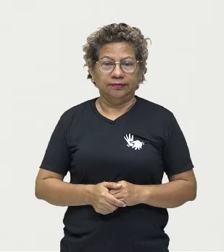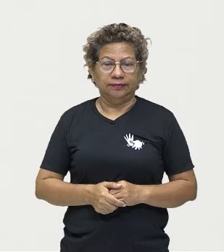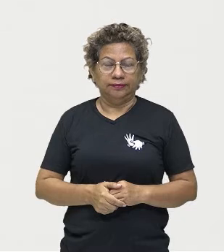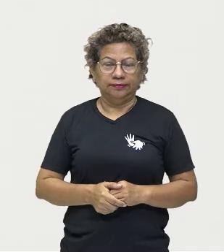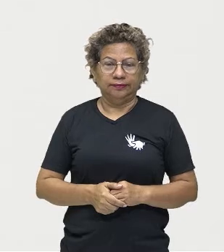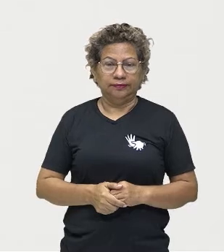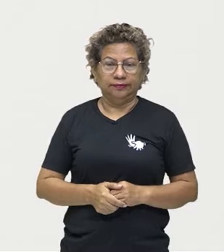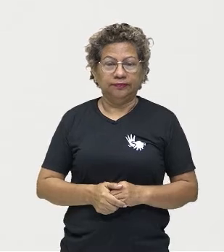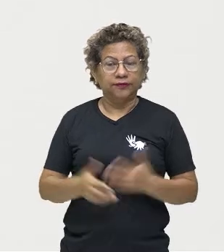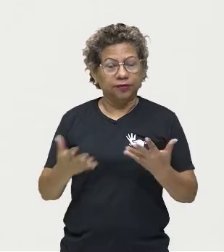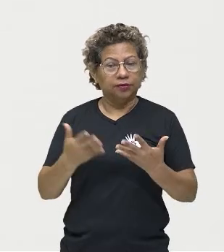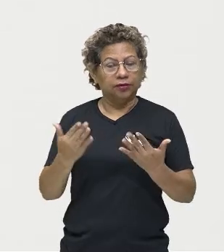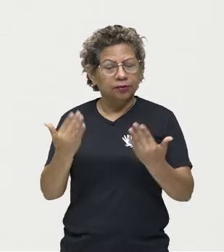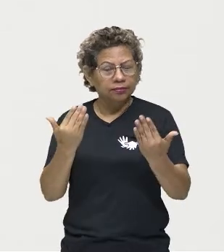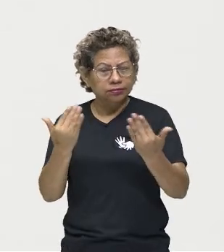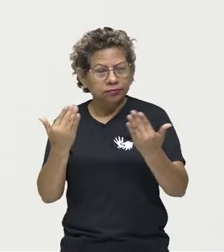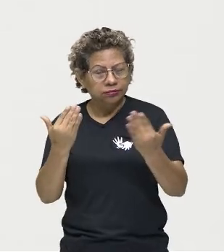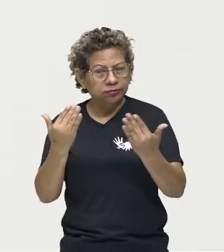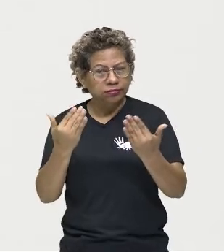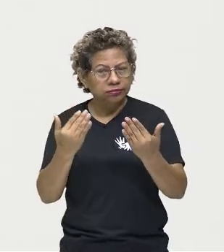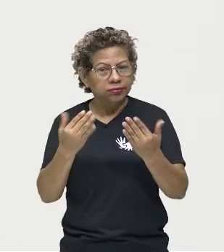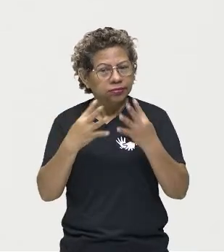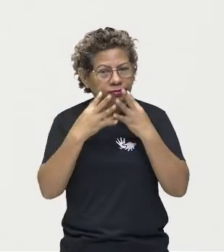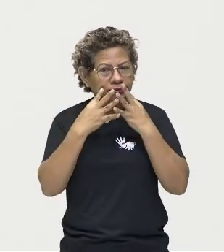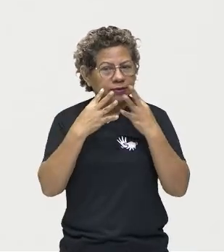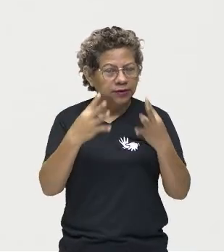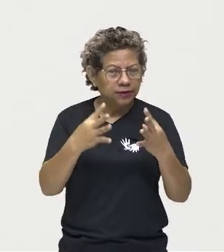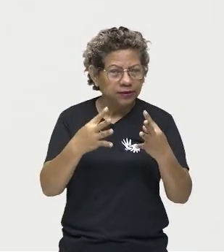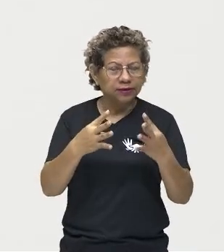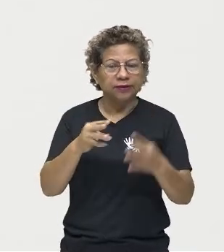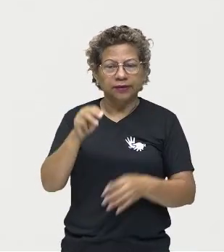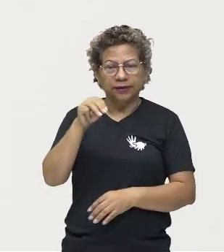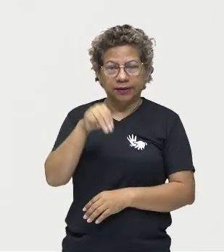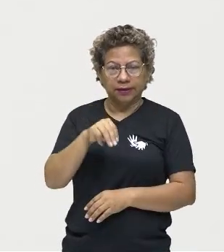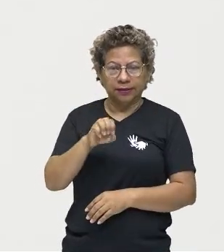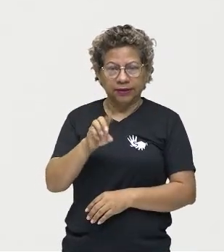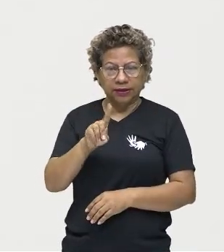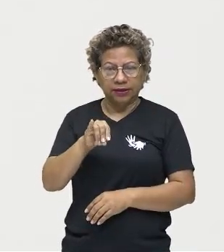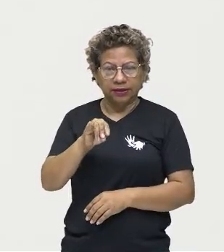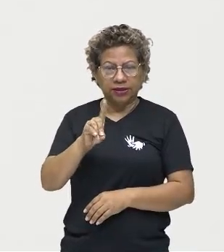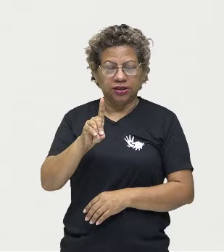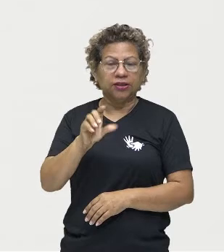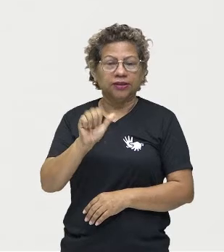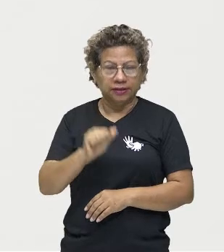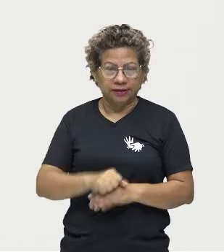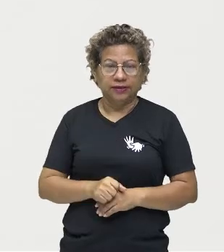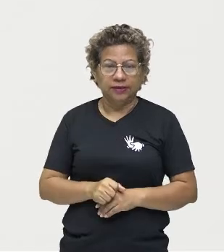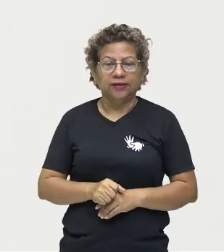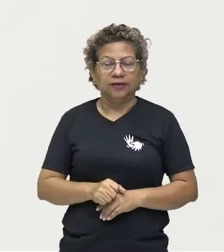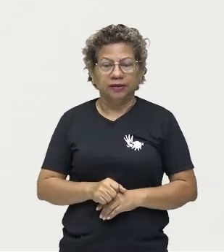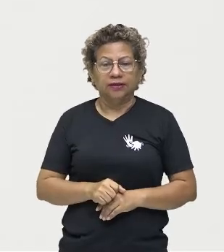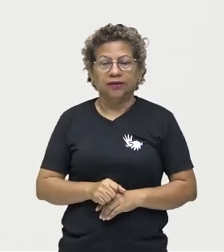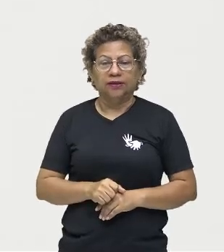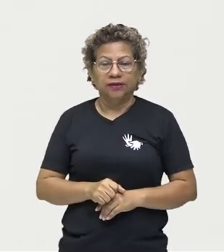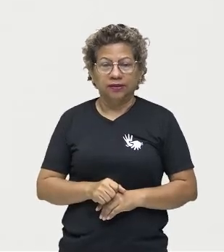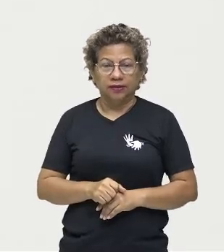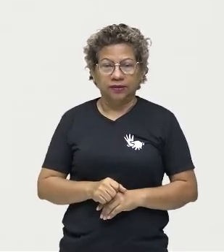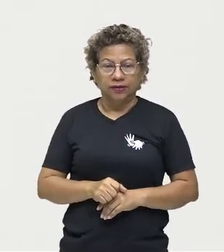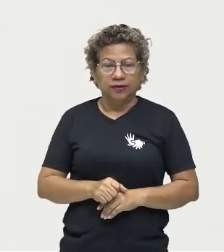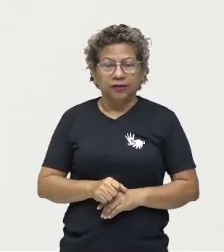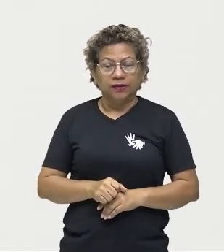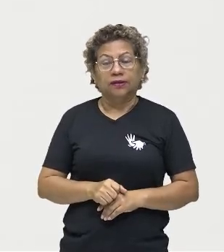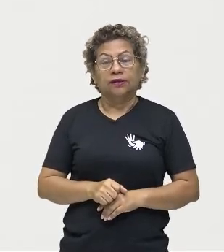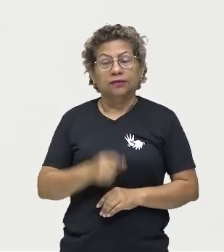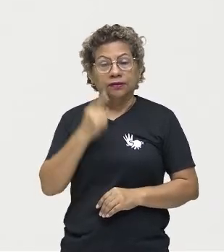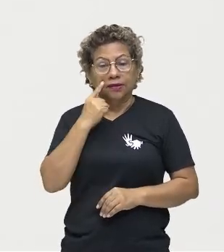claro para nós observarmos aqui, né, que a medida do ângulo AOC é o dobro de